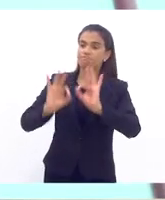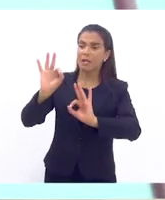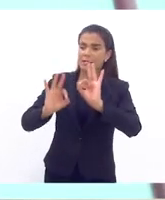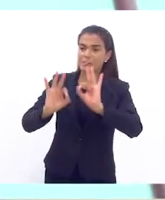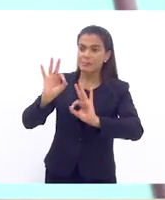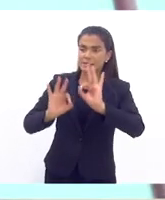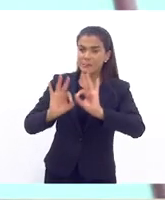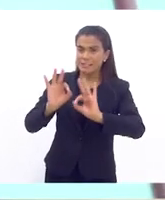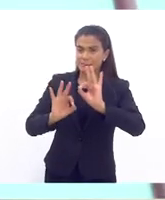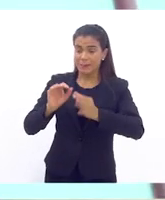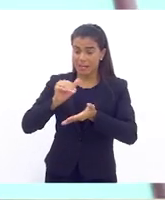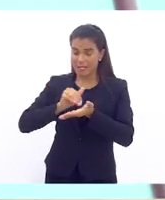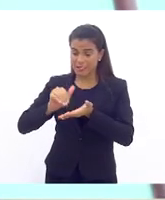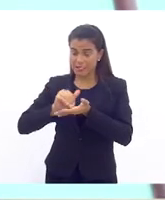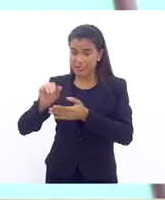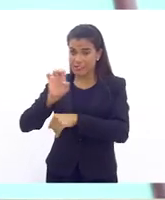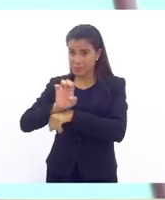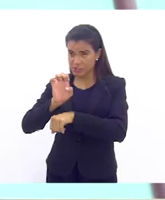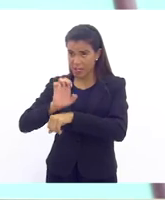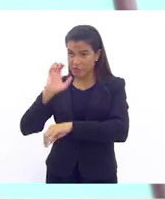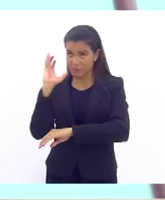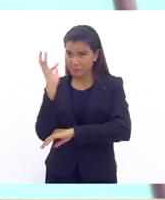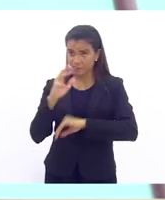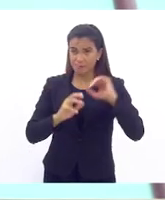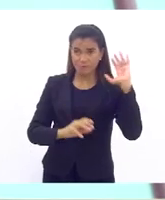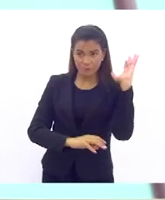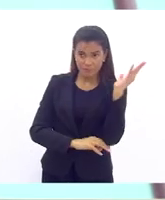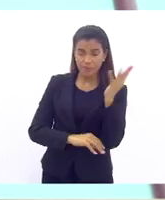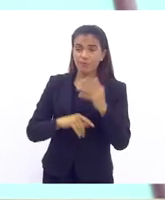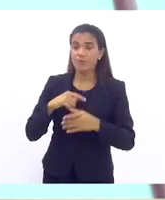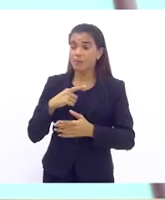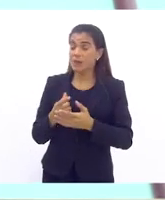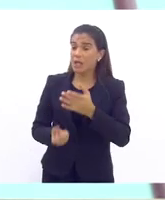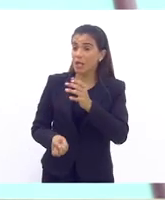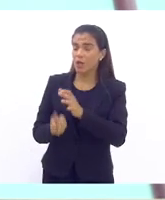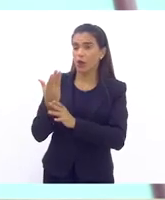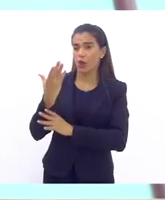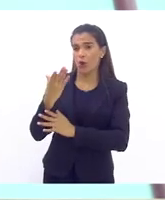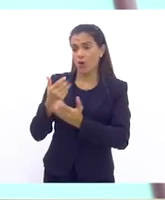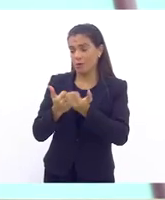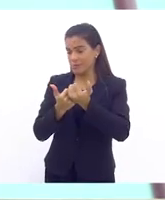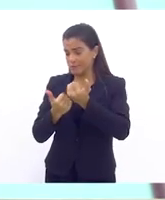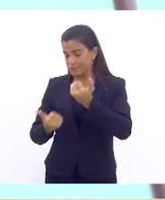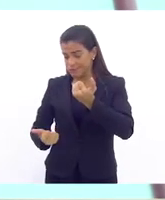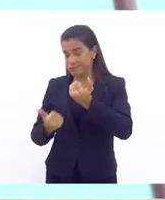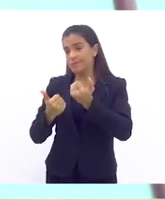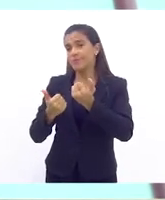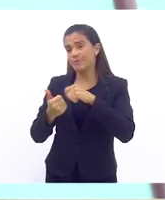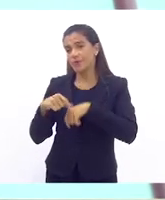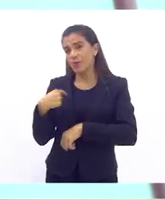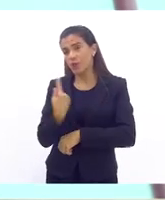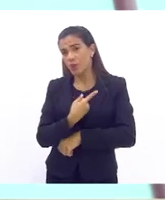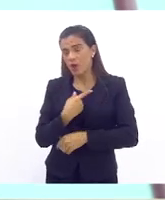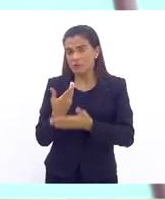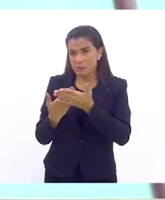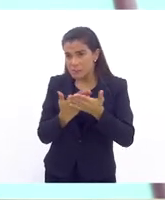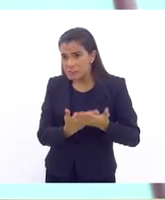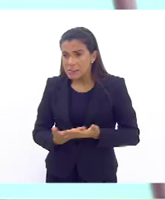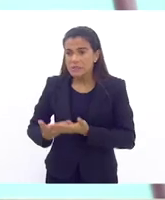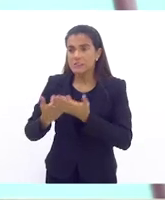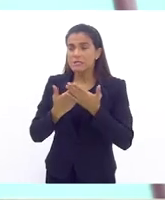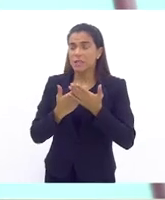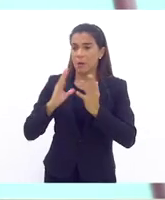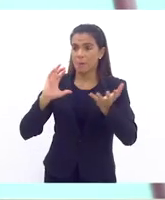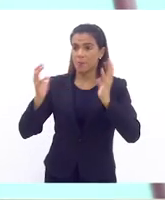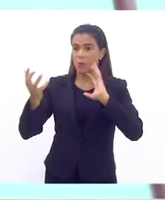a secretaria de estado do ambiente ela criou uma superintendência de cidade resiliente aonde nós vamos estudar as